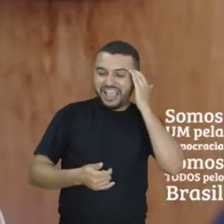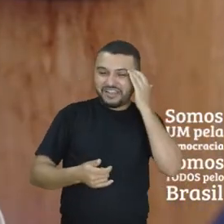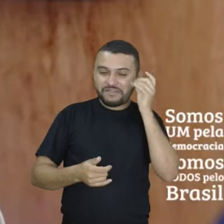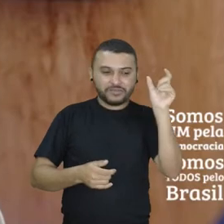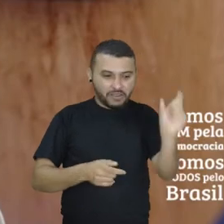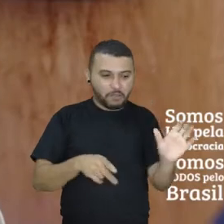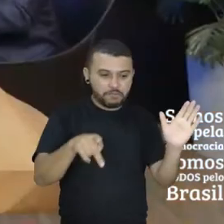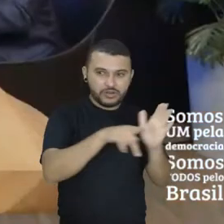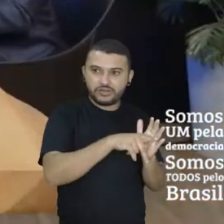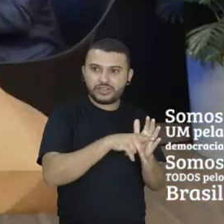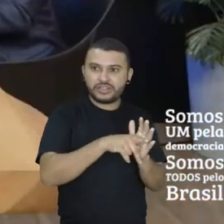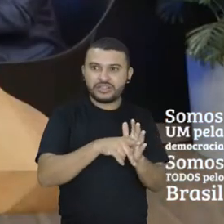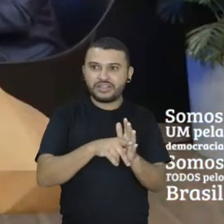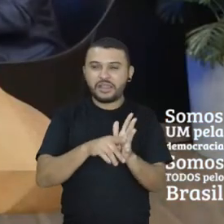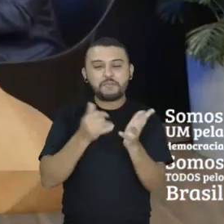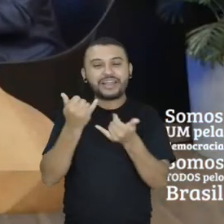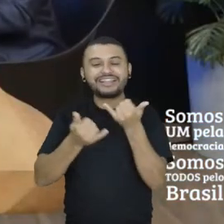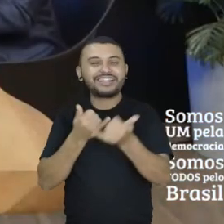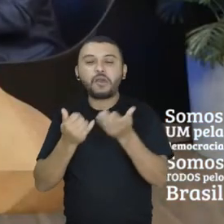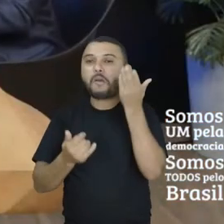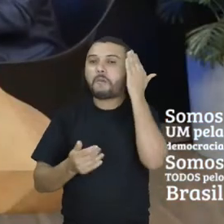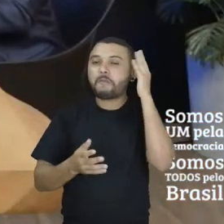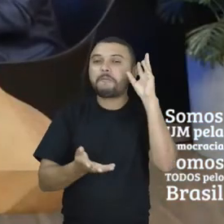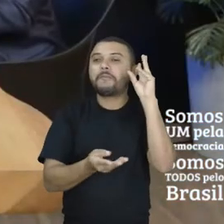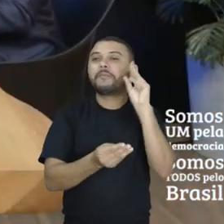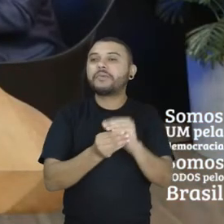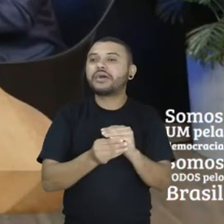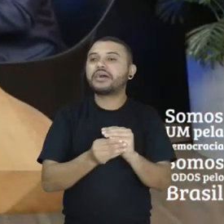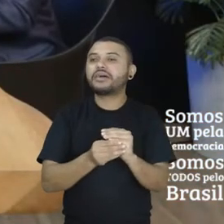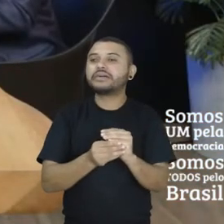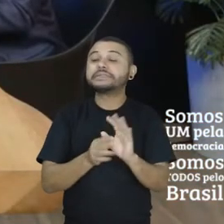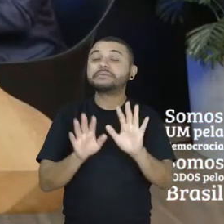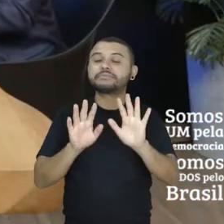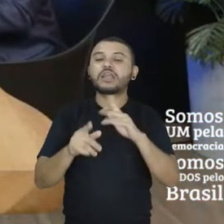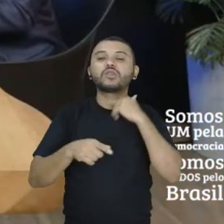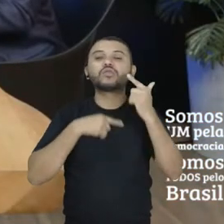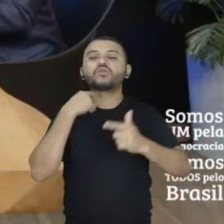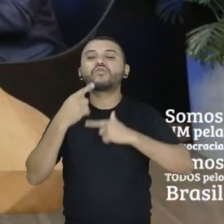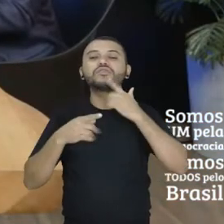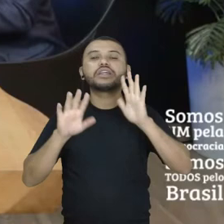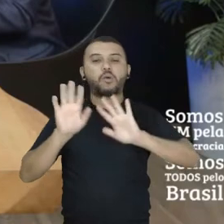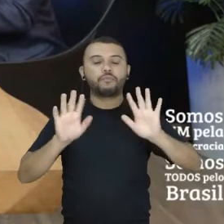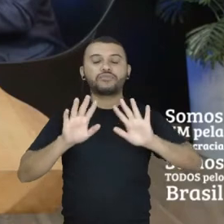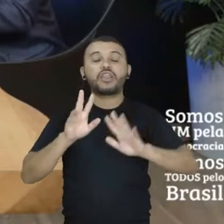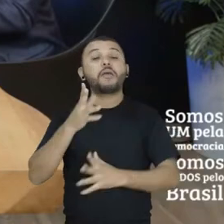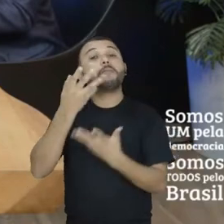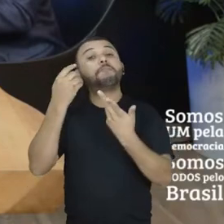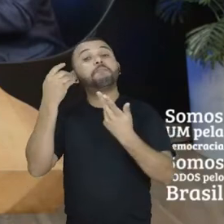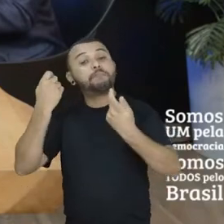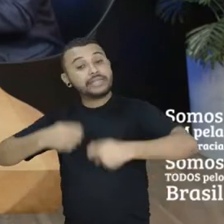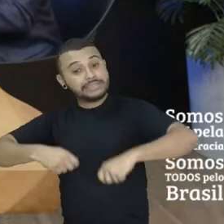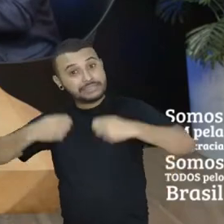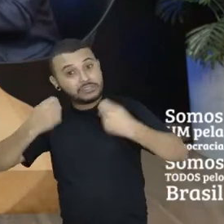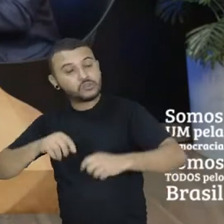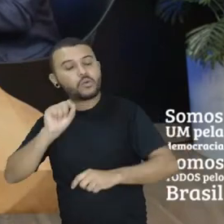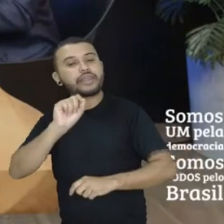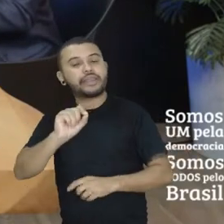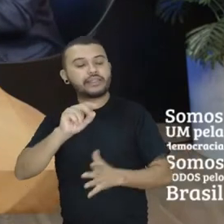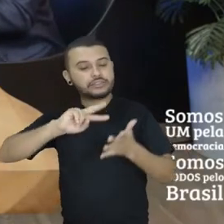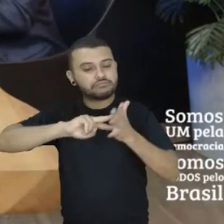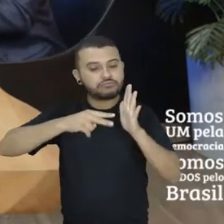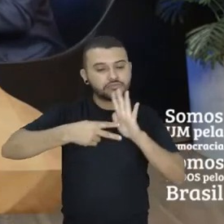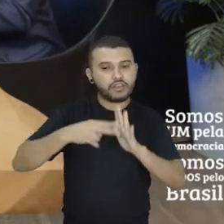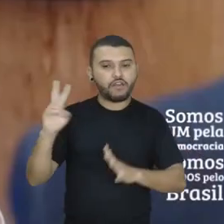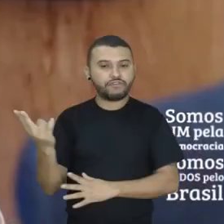Não entendi direito. Só para não ter dúvidas, valorizar a família, por exemplo, manter um